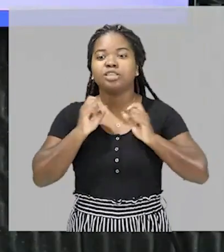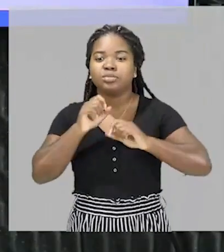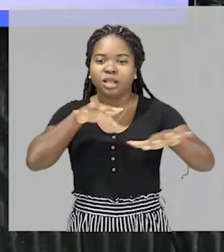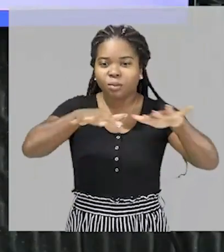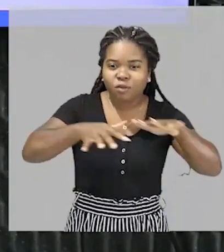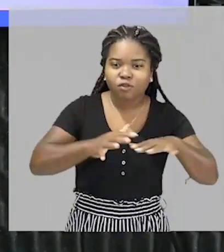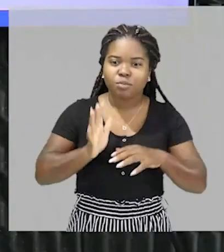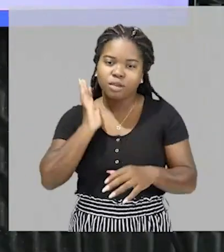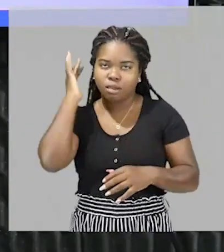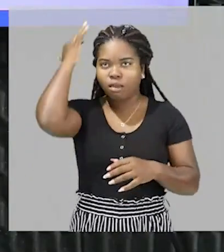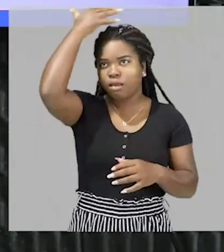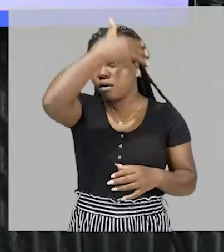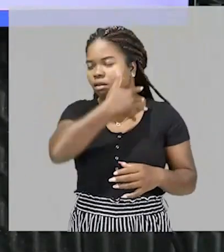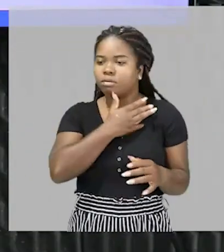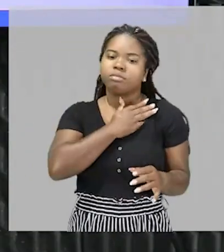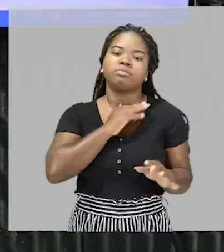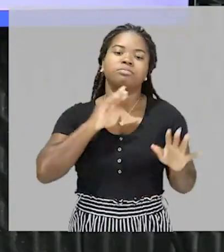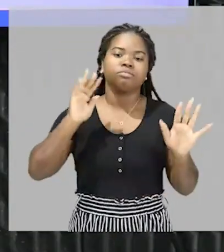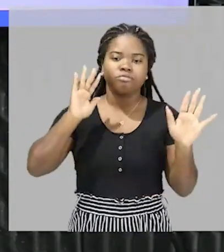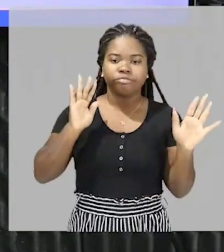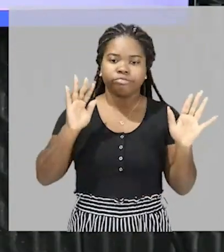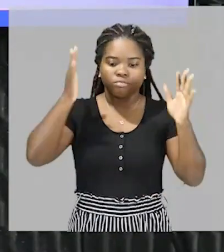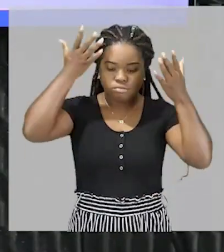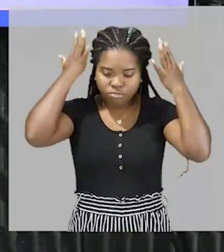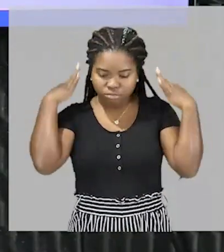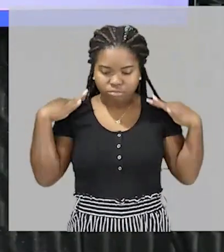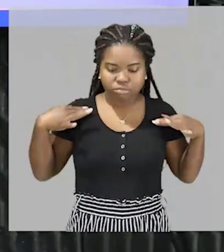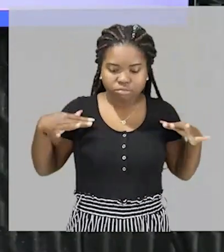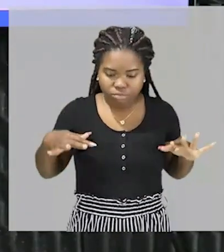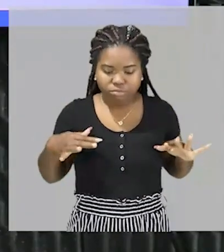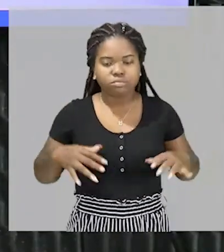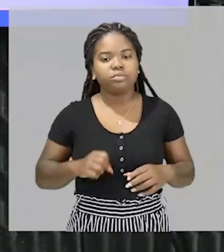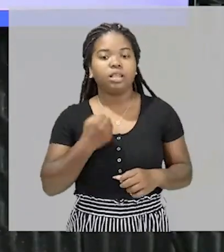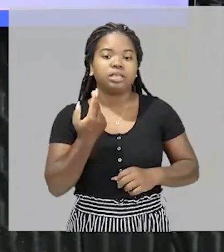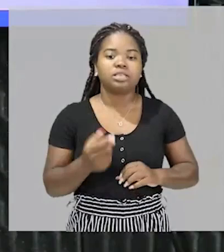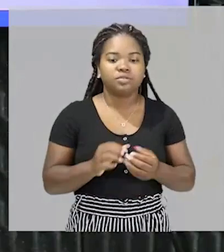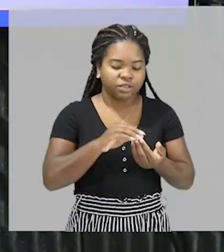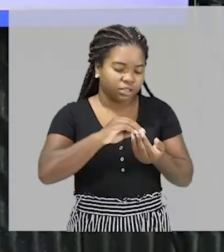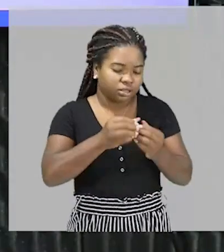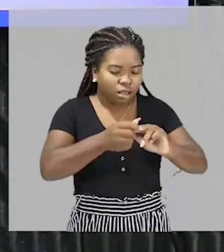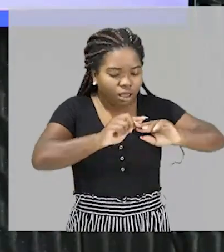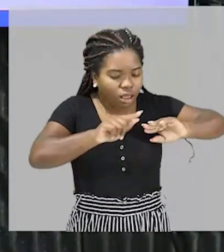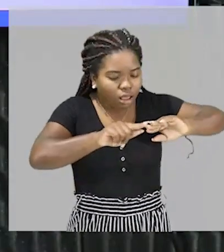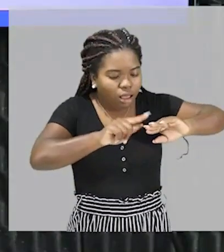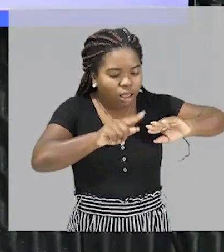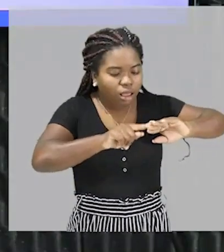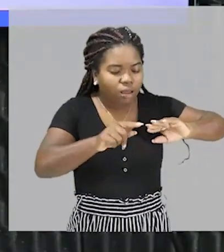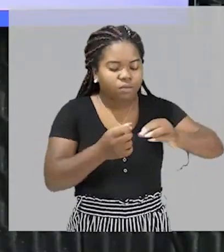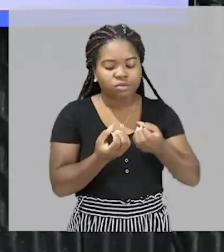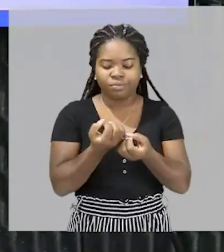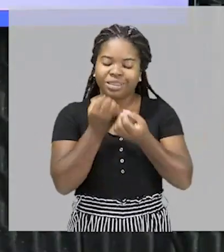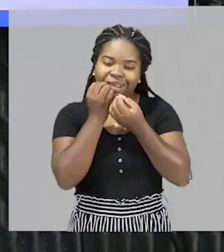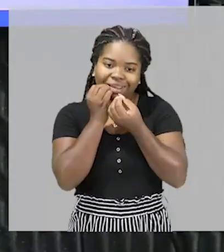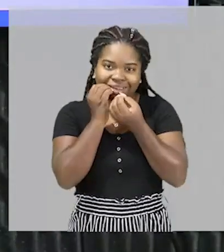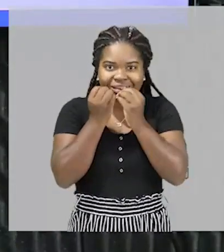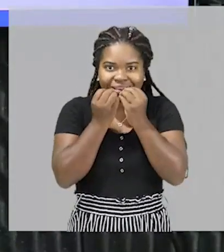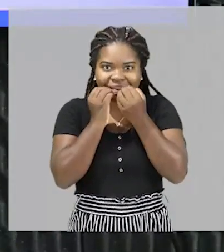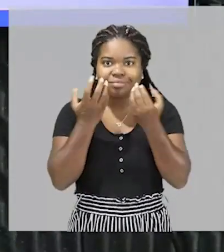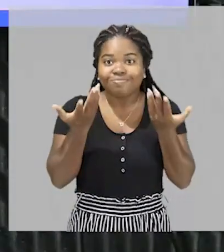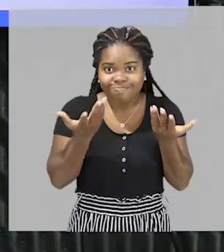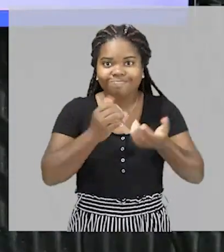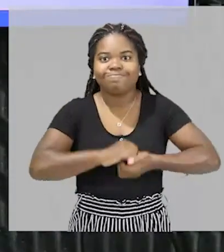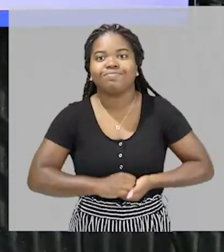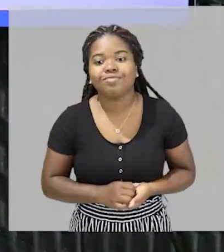de expressão se dá no cabelo, que alguns de vocês mexem dedos e unhas quando estão nervosos, que os dedos travam. Pois é, esse é o processo